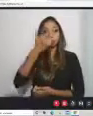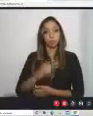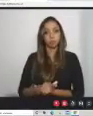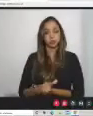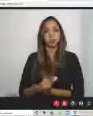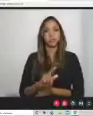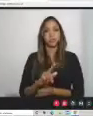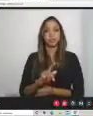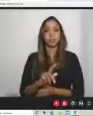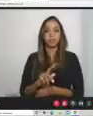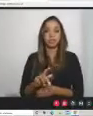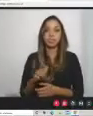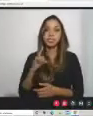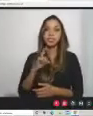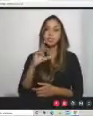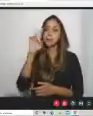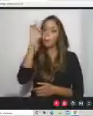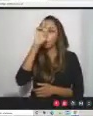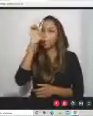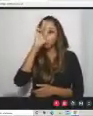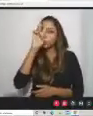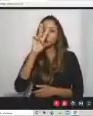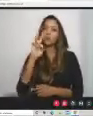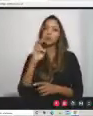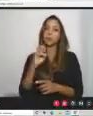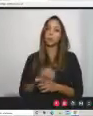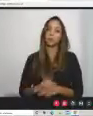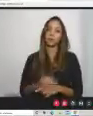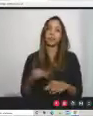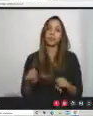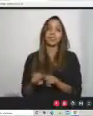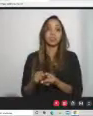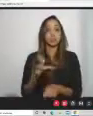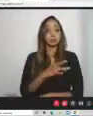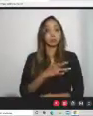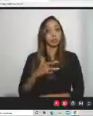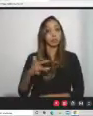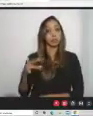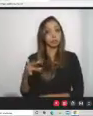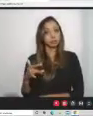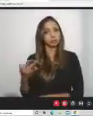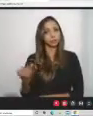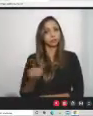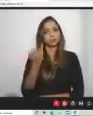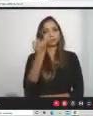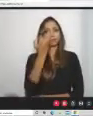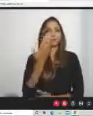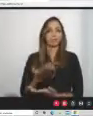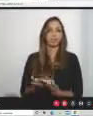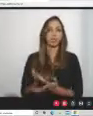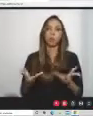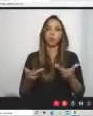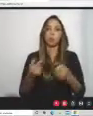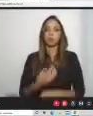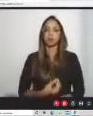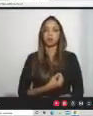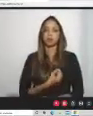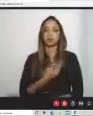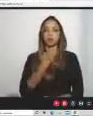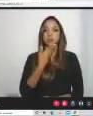histórico. Também tem a questão da saúde, que eu acho que é primordial. Né? A busca pela qualidade de vida, as melhorias